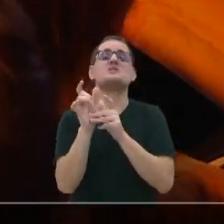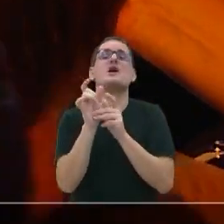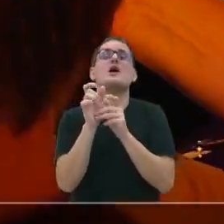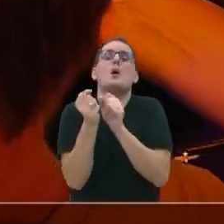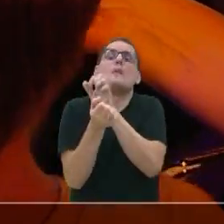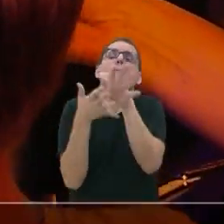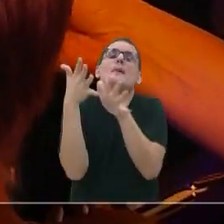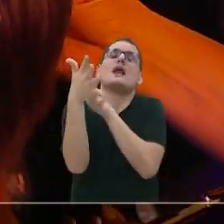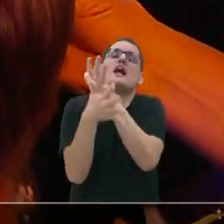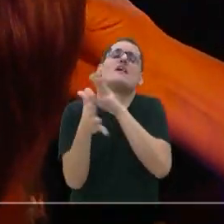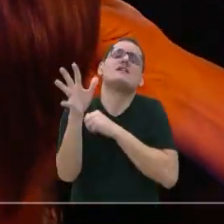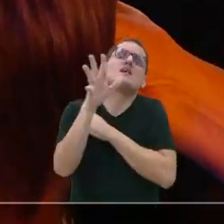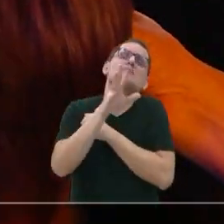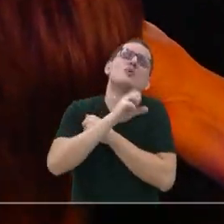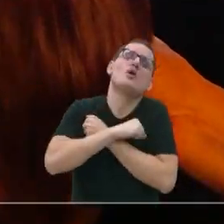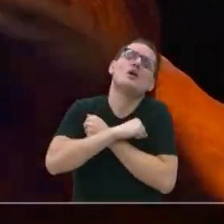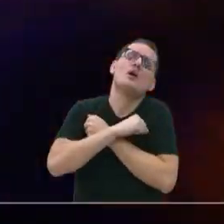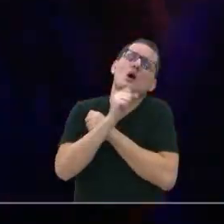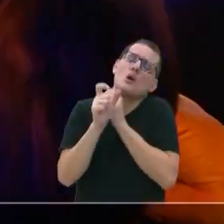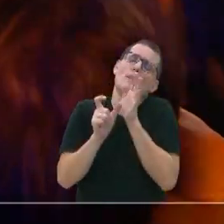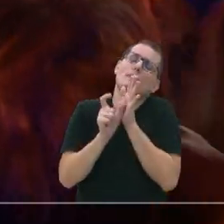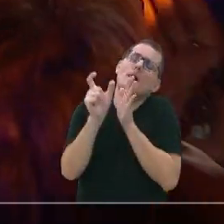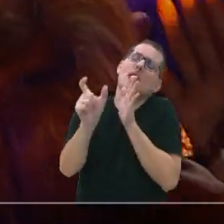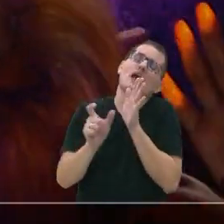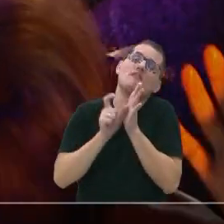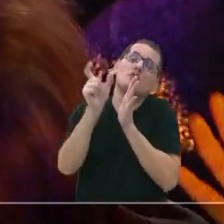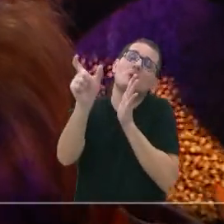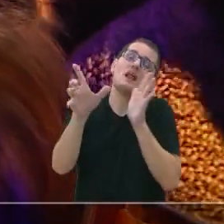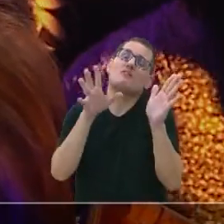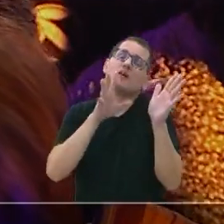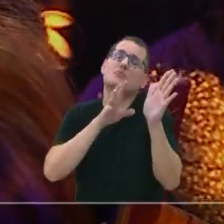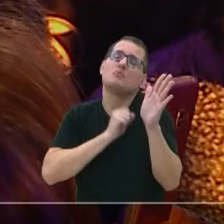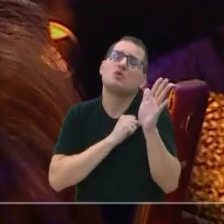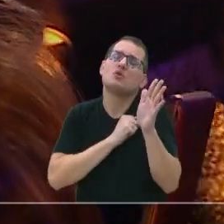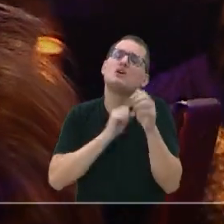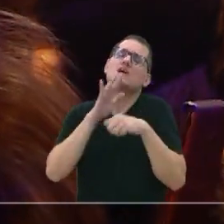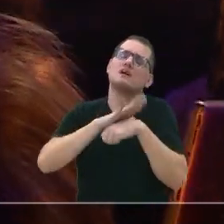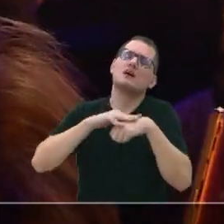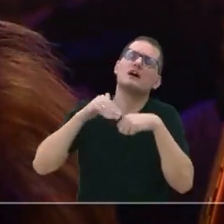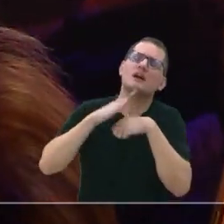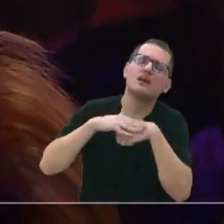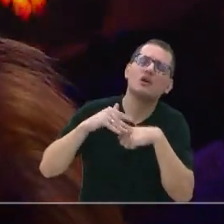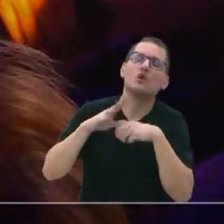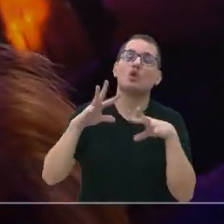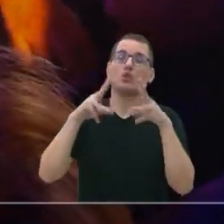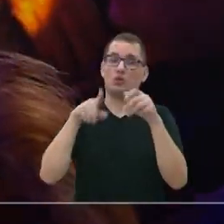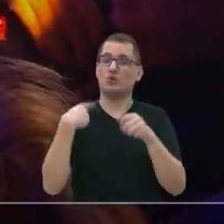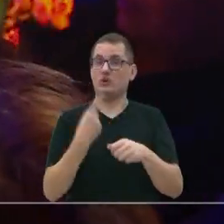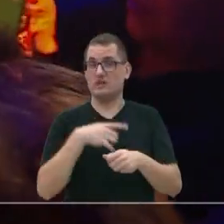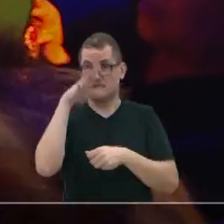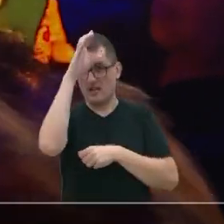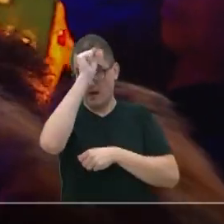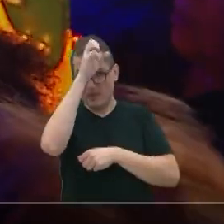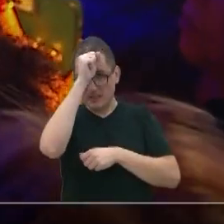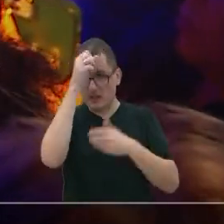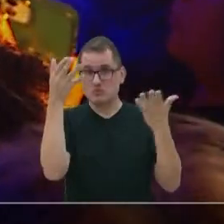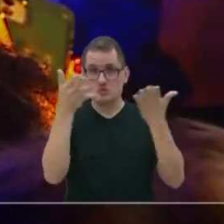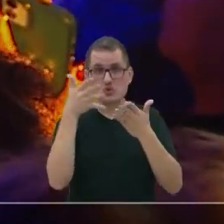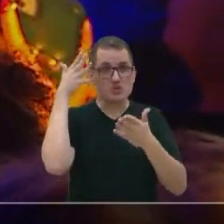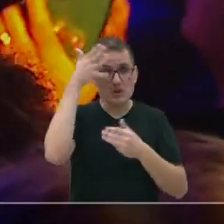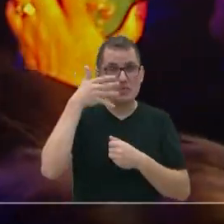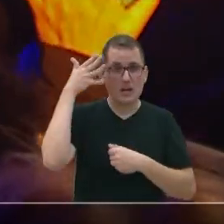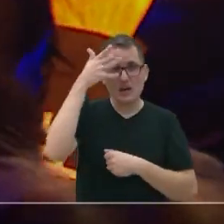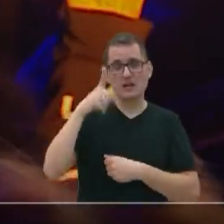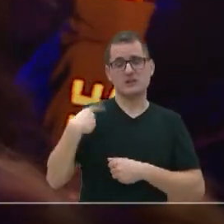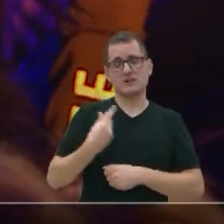de gratidão ao Senhor, por aquilo que ouvimos nessa pregação, por tudo que estamos vivendo nessa noite